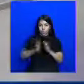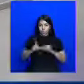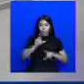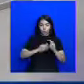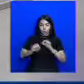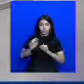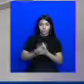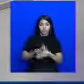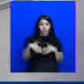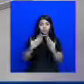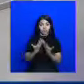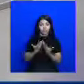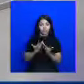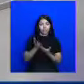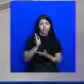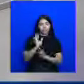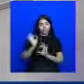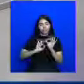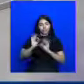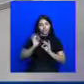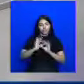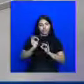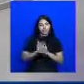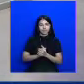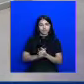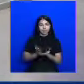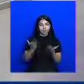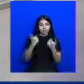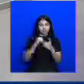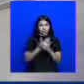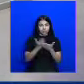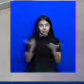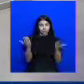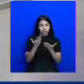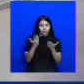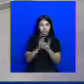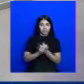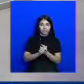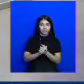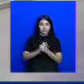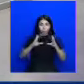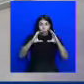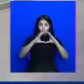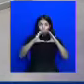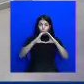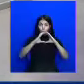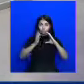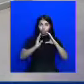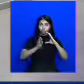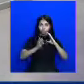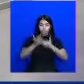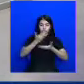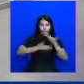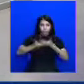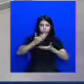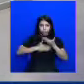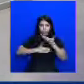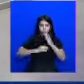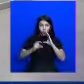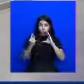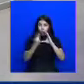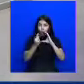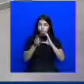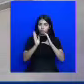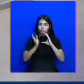sorteio. Então, está tudo pronto por aqui. Vamos começar. Nossos globos já estão girando. Globo número